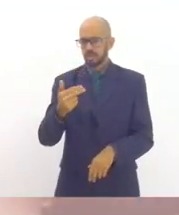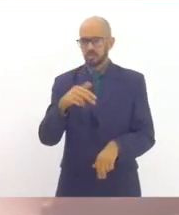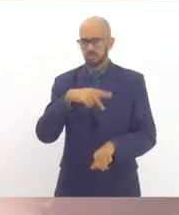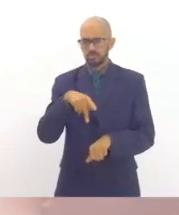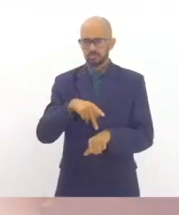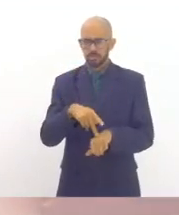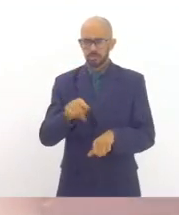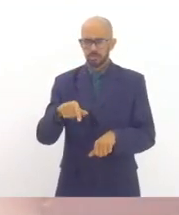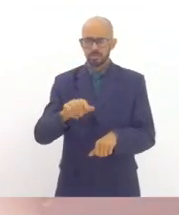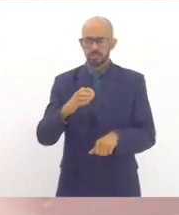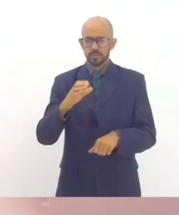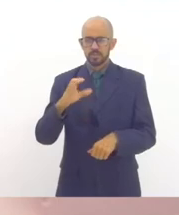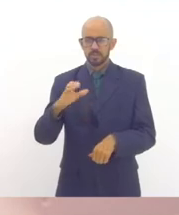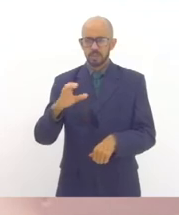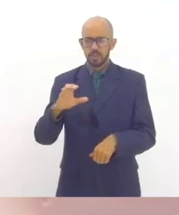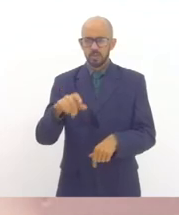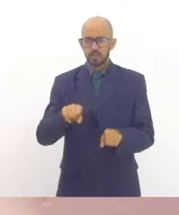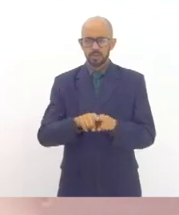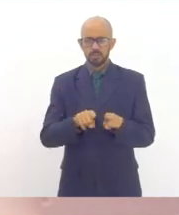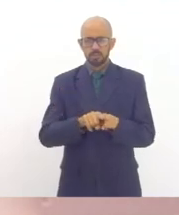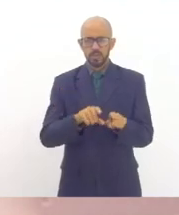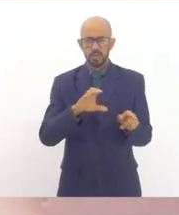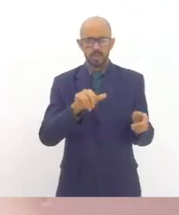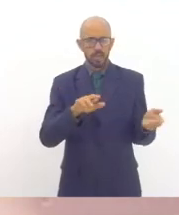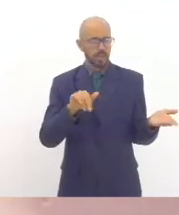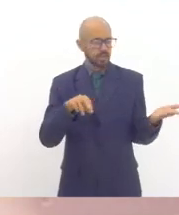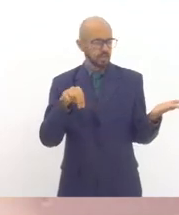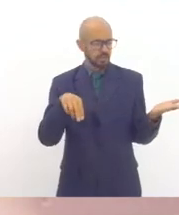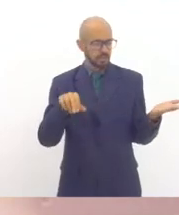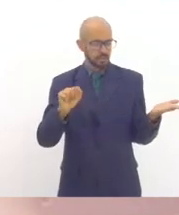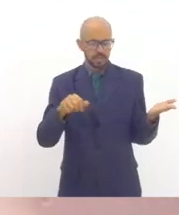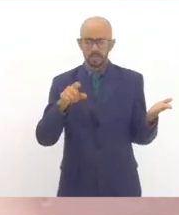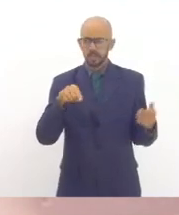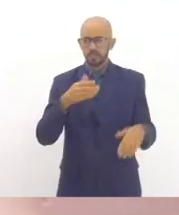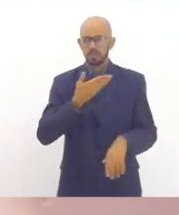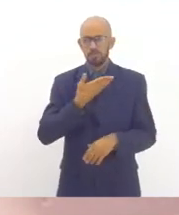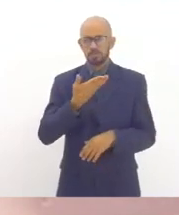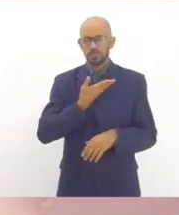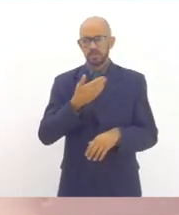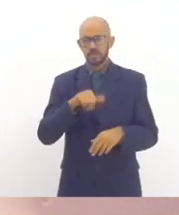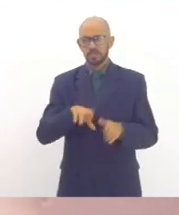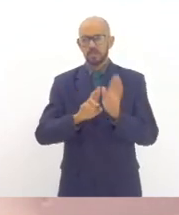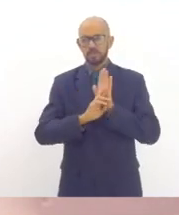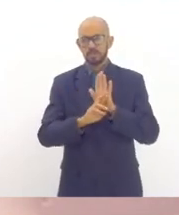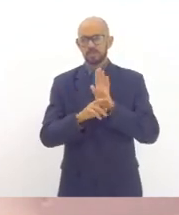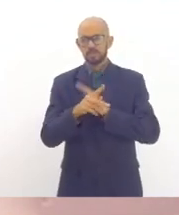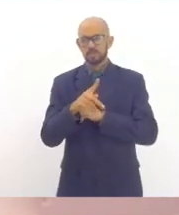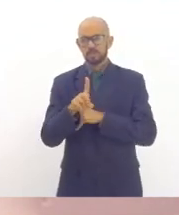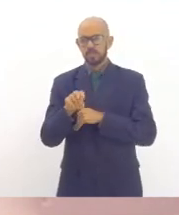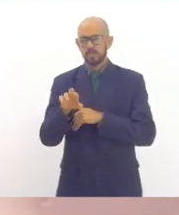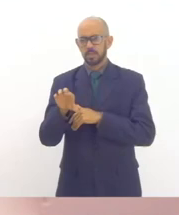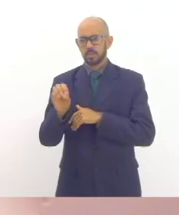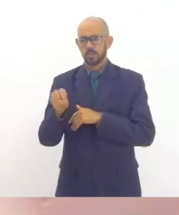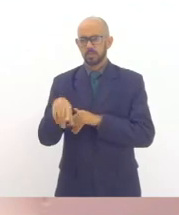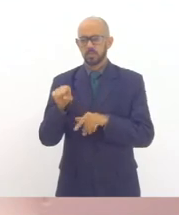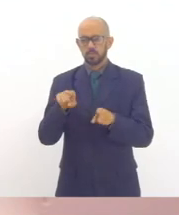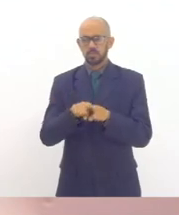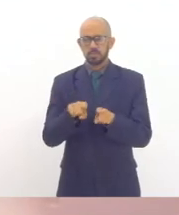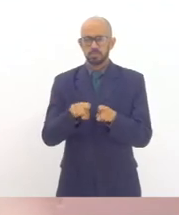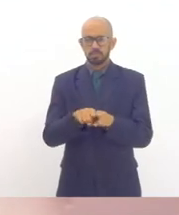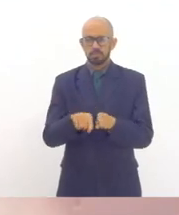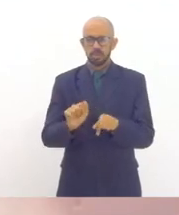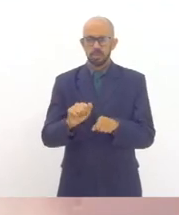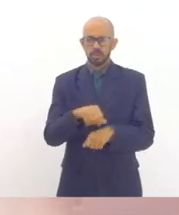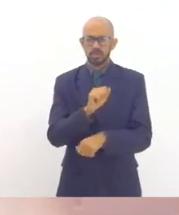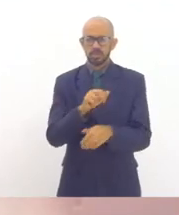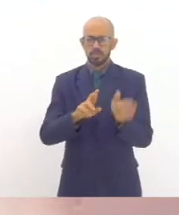de Niterói, na Karina também, uma querida colega e amiga de tanto tempo, e o representante Pedro aí da União Estadual dos Estudantes Secundaristas e